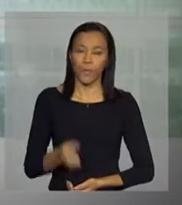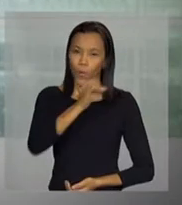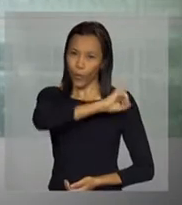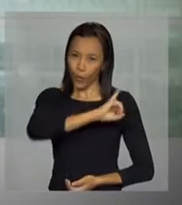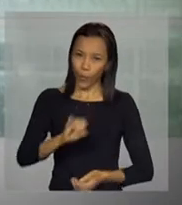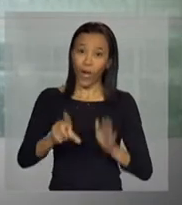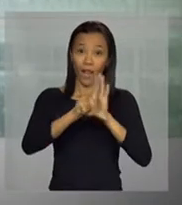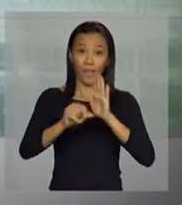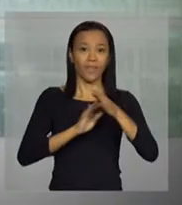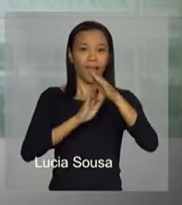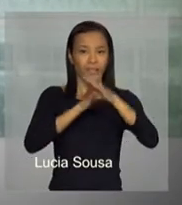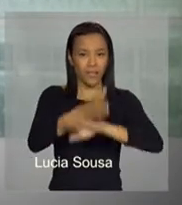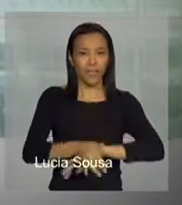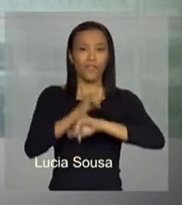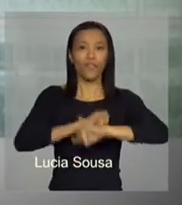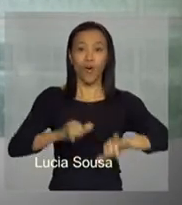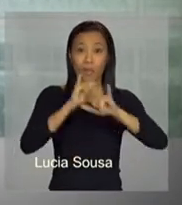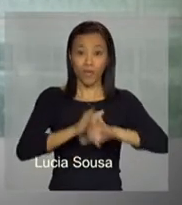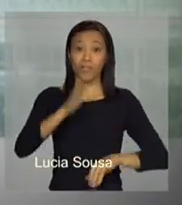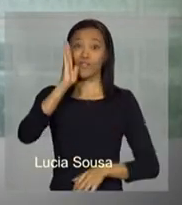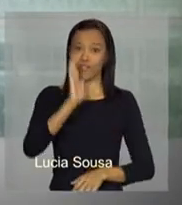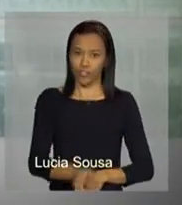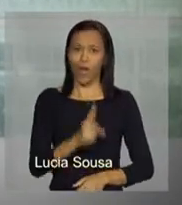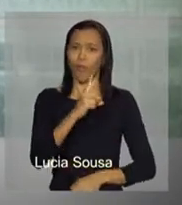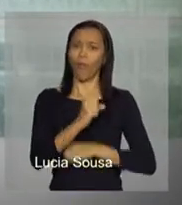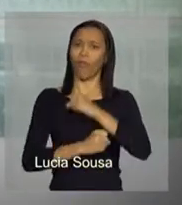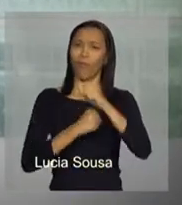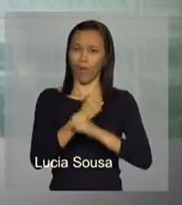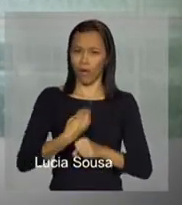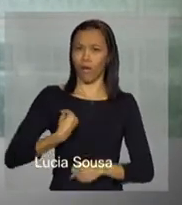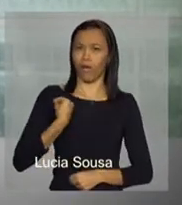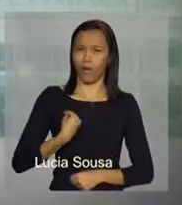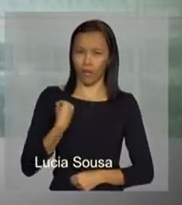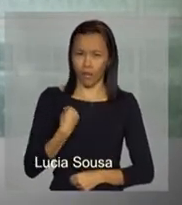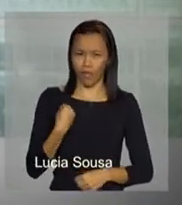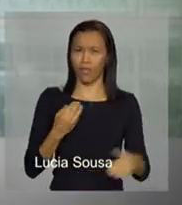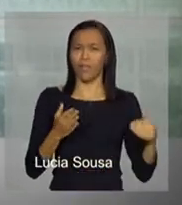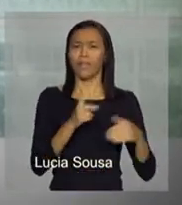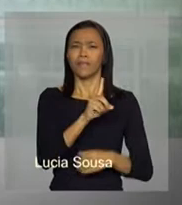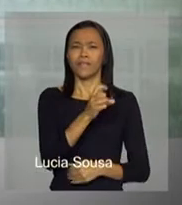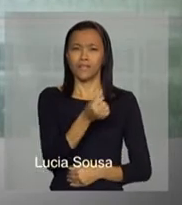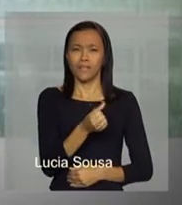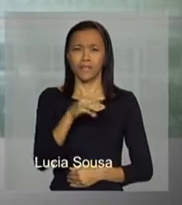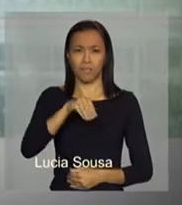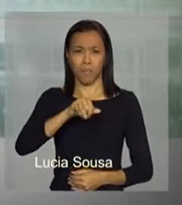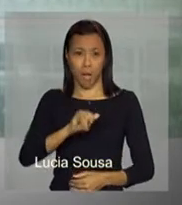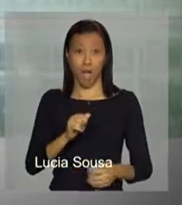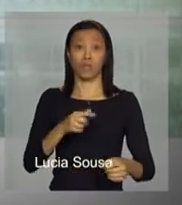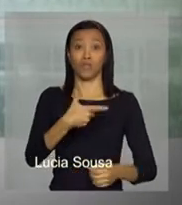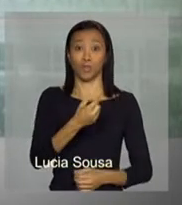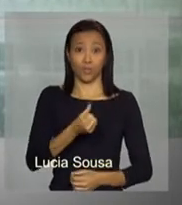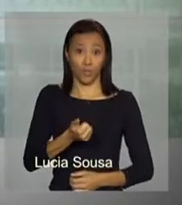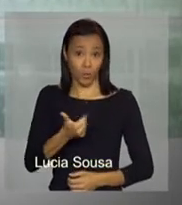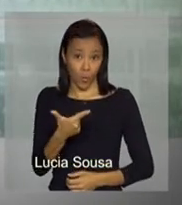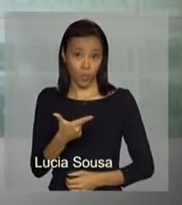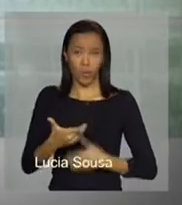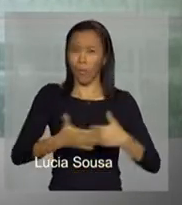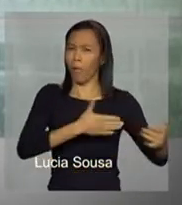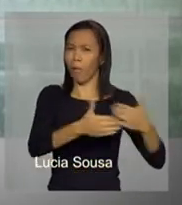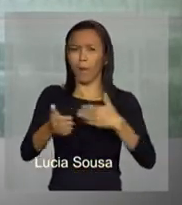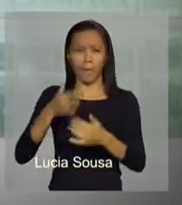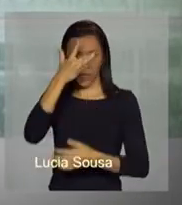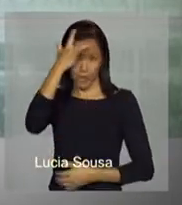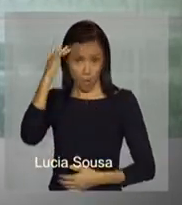Olá a lei de acesso à informação completa um ano em vigor desde 16 de maio de 2012